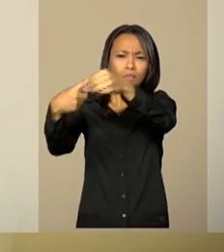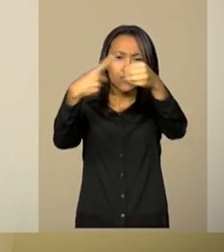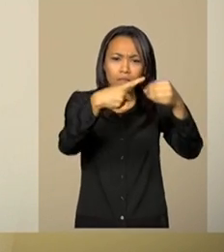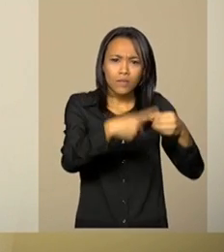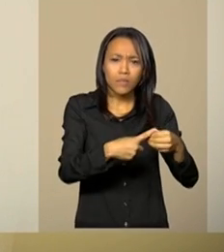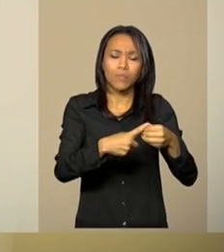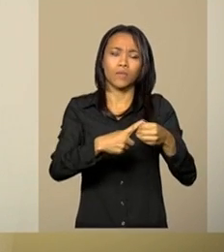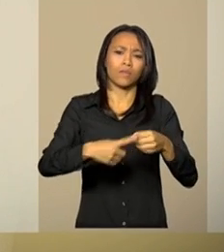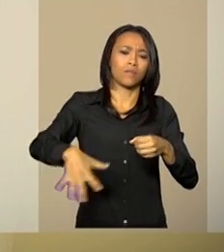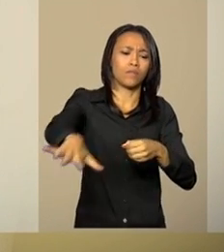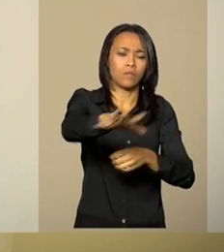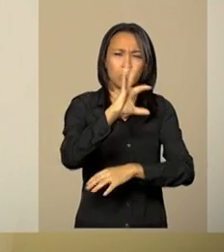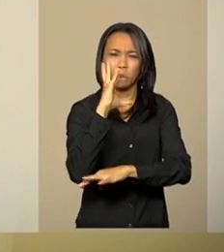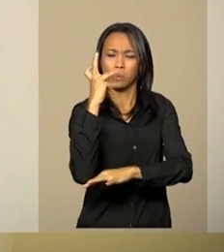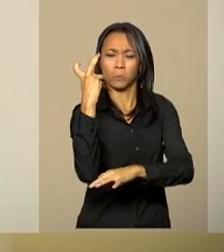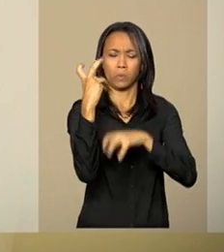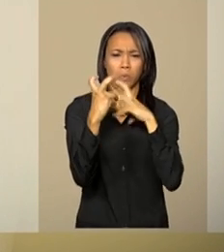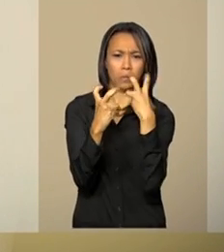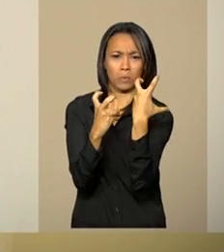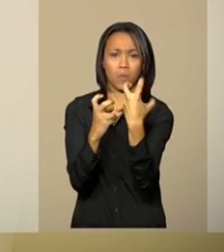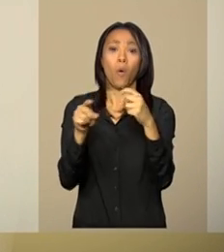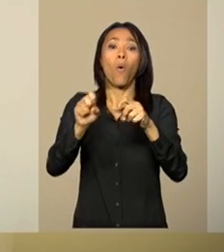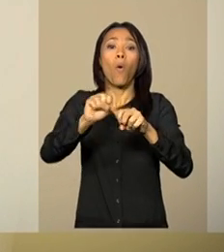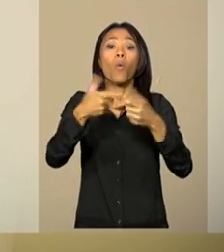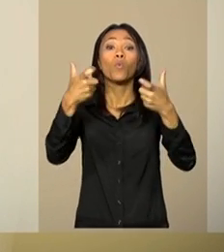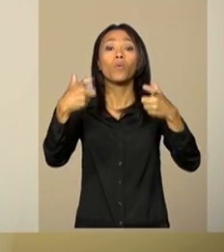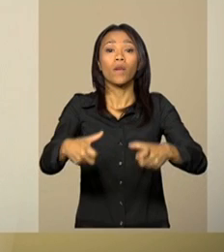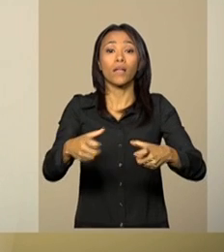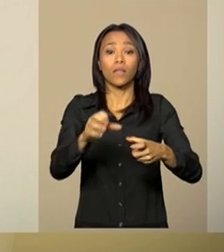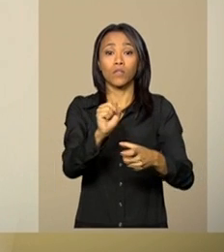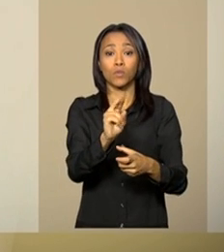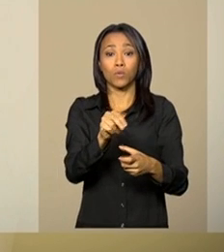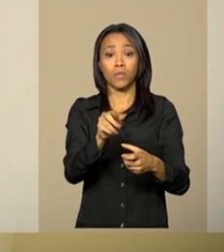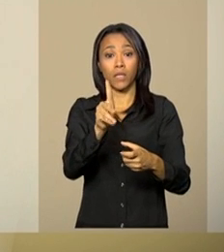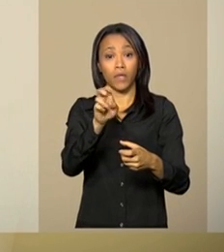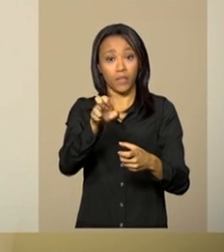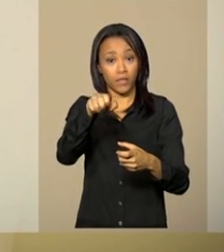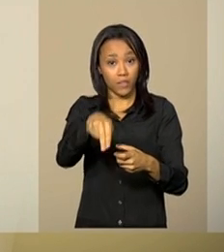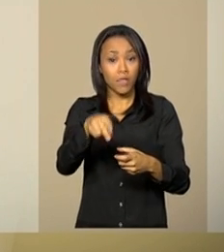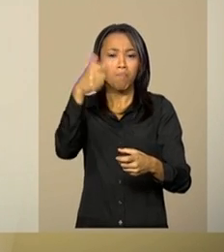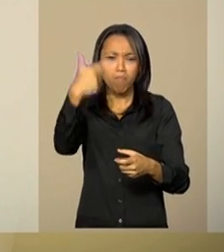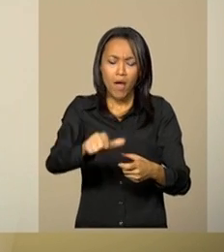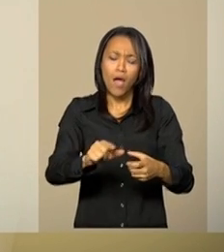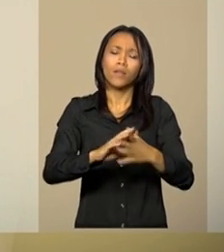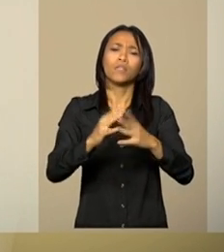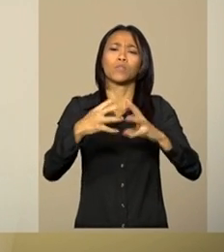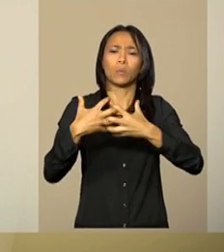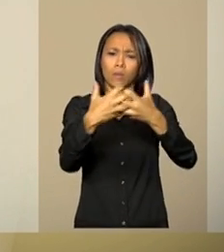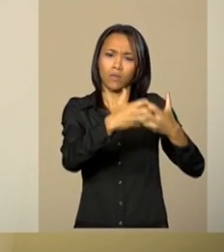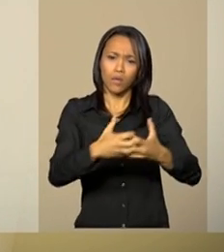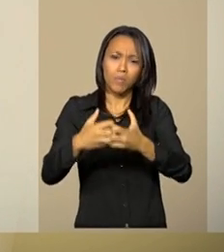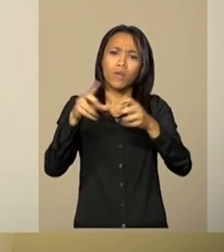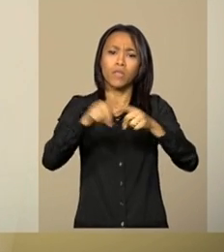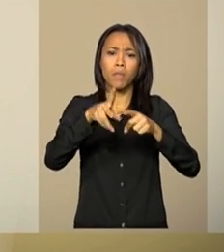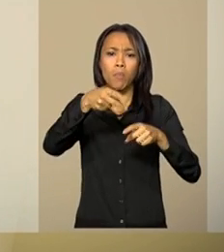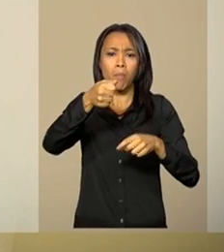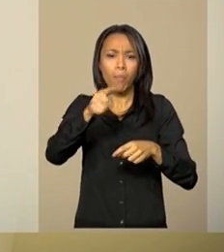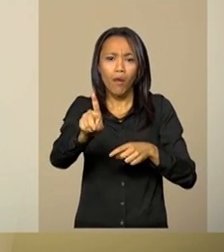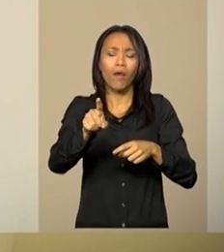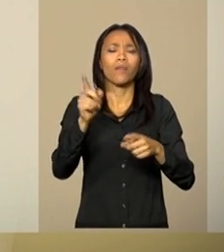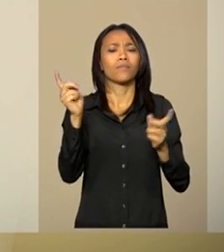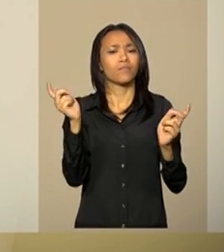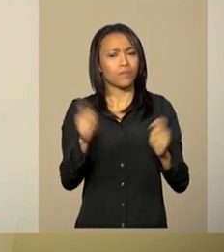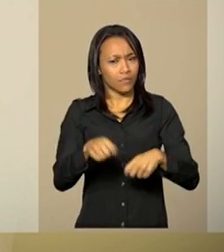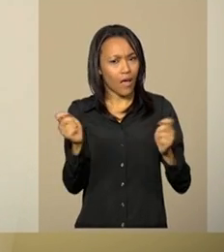do semiárido ou da Sudene em estado de emergência, entrega mais um caminhão-pipa e uma pá carregadeira. Dá para fazer